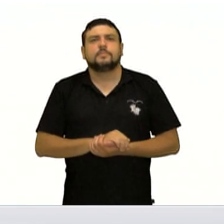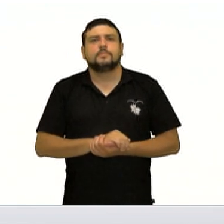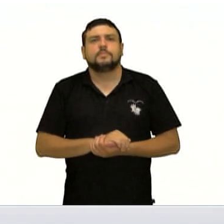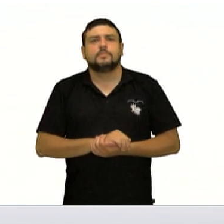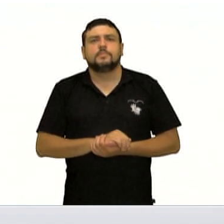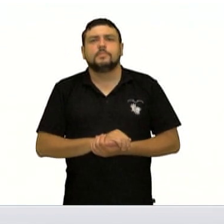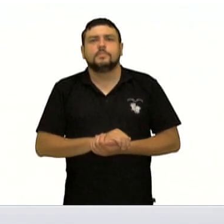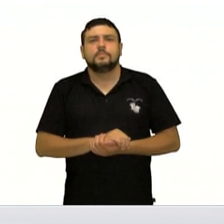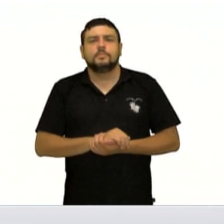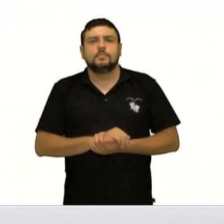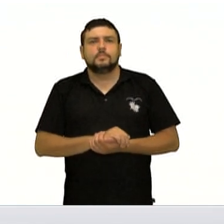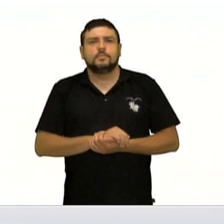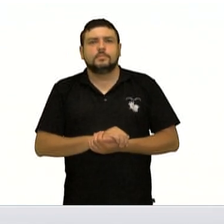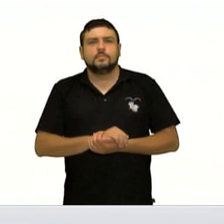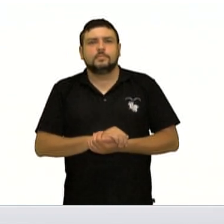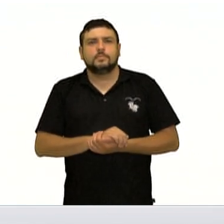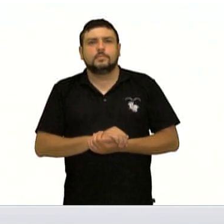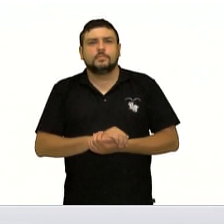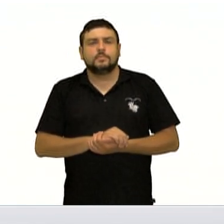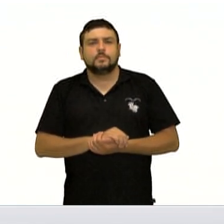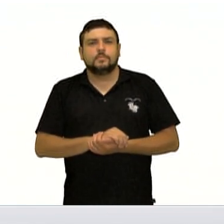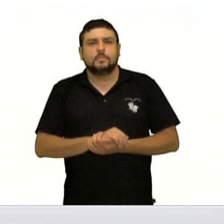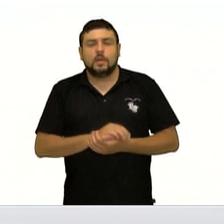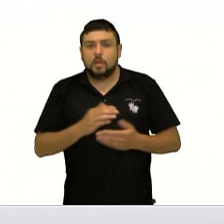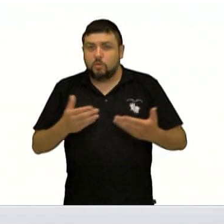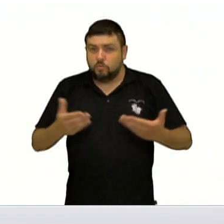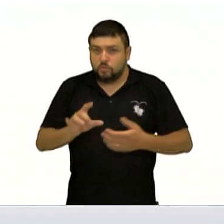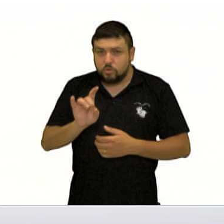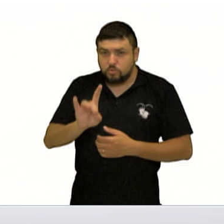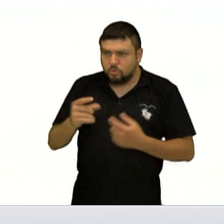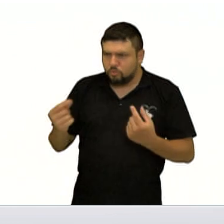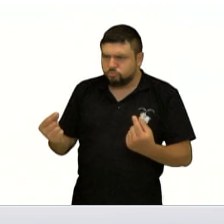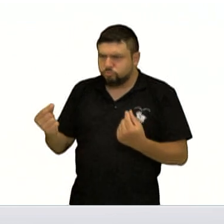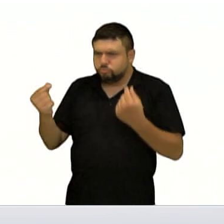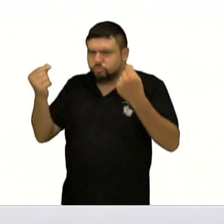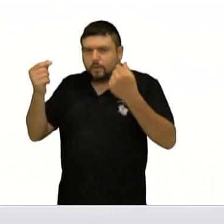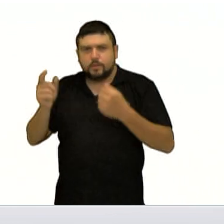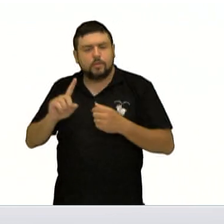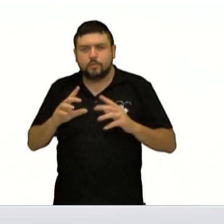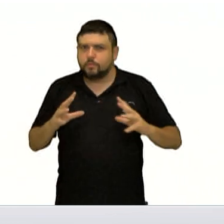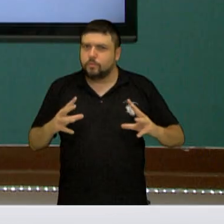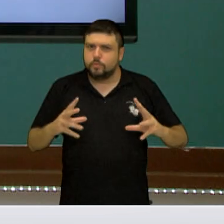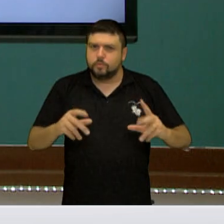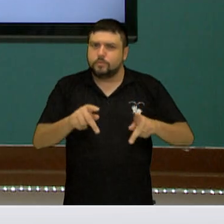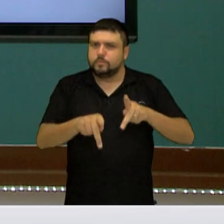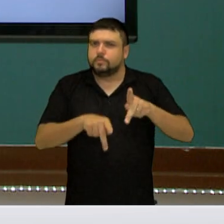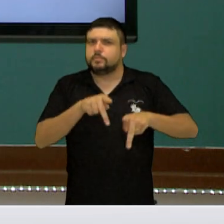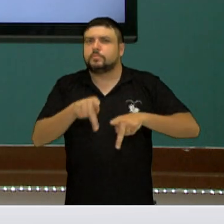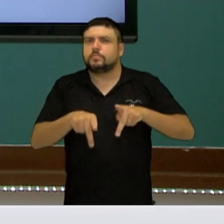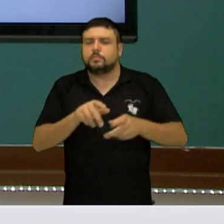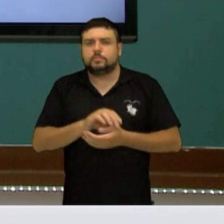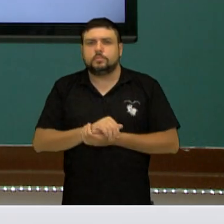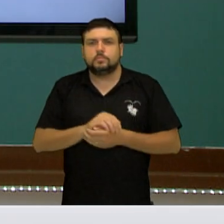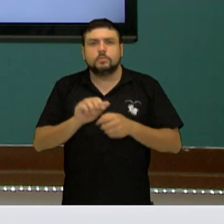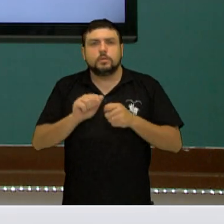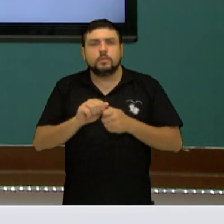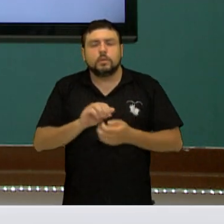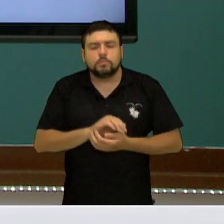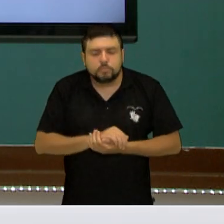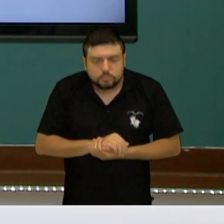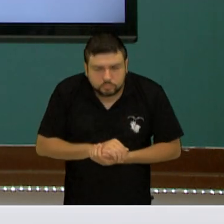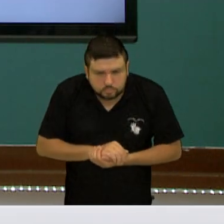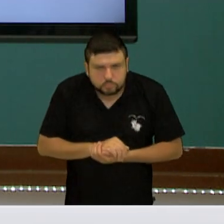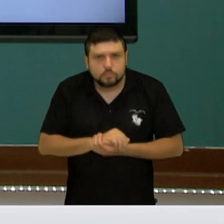né? Está voltando e não é mais só da nobreza, é o mais difundido no Japão, o curvar. Se você se curva um pouco, a